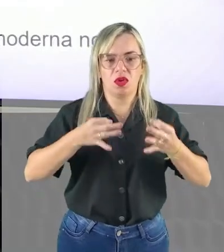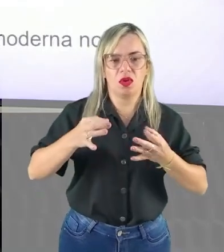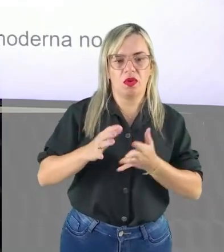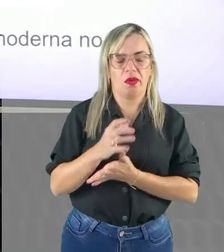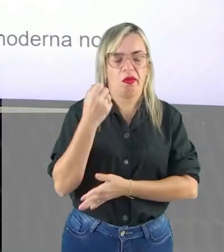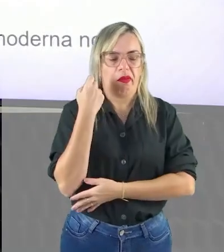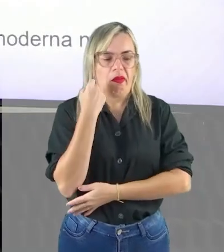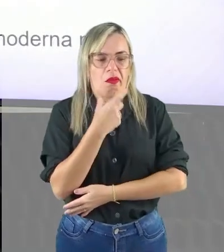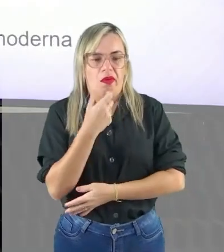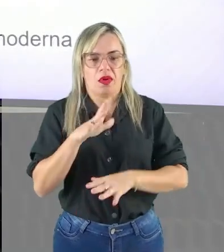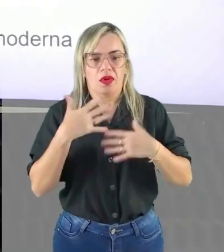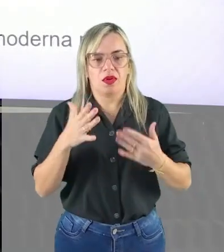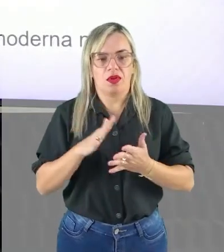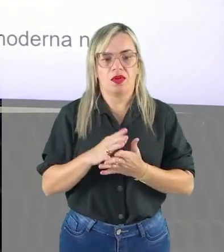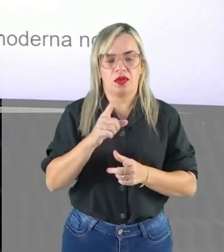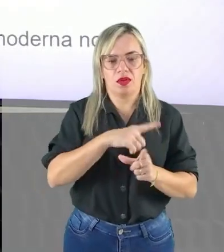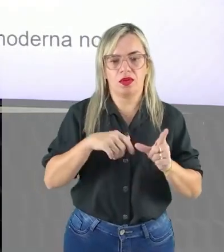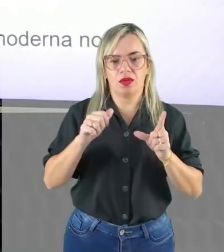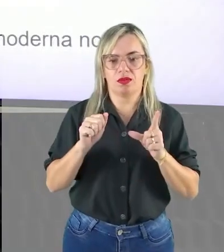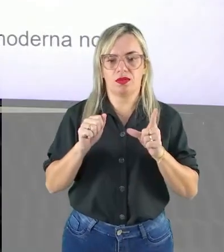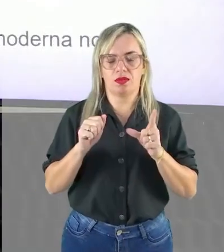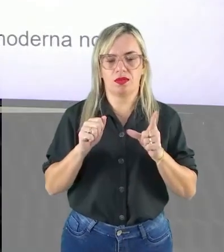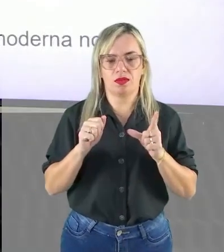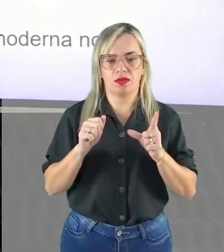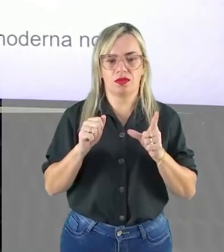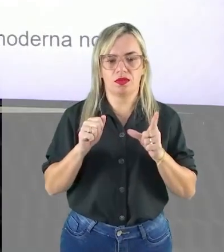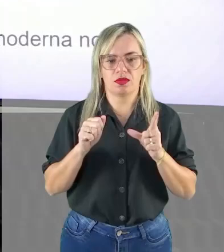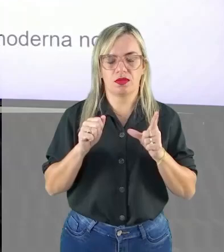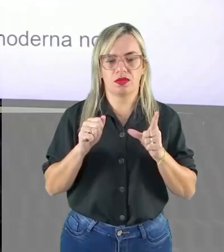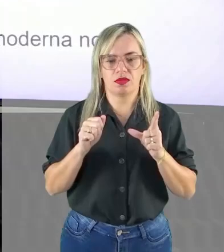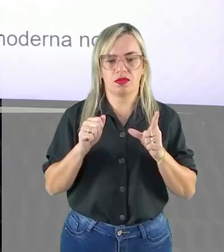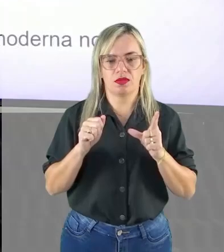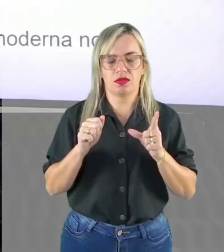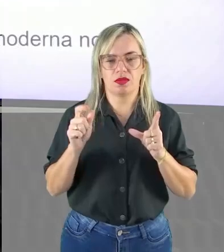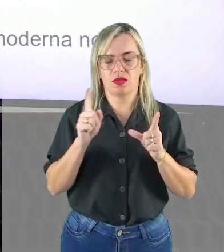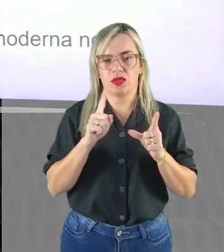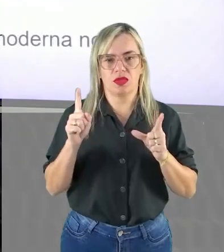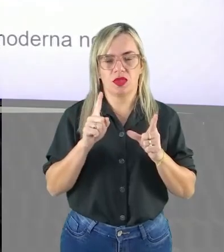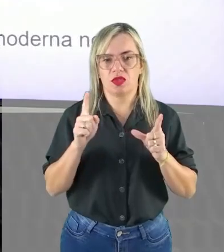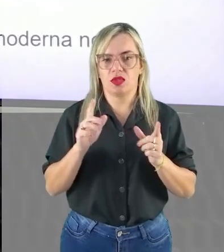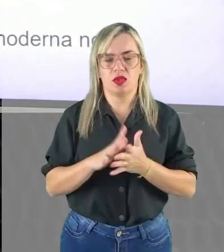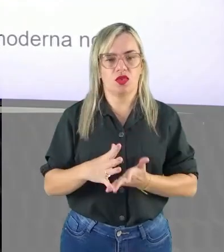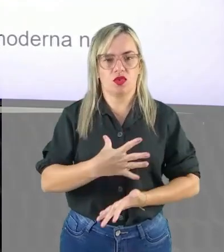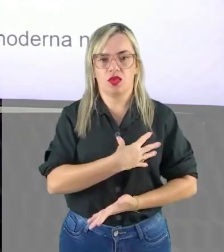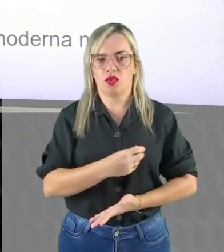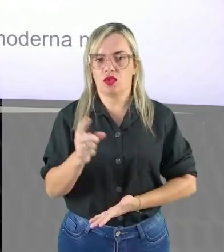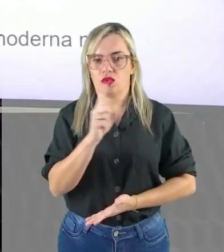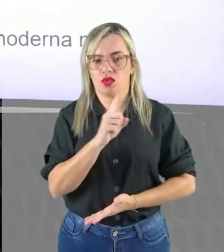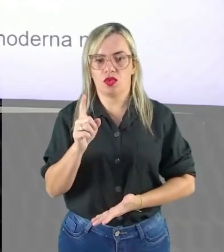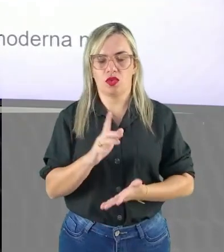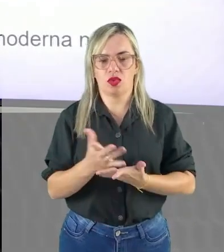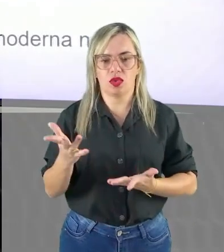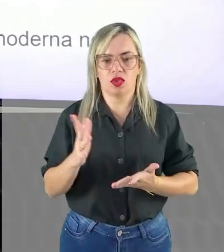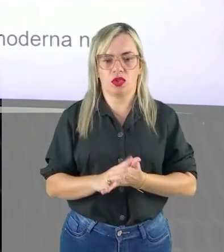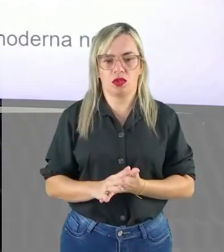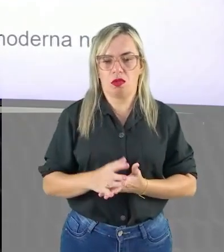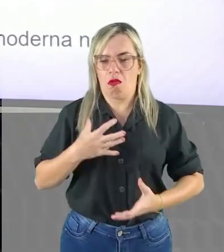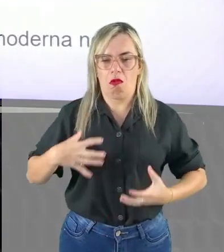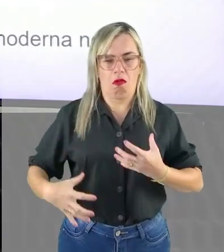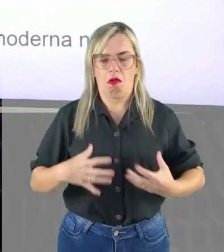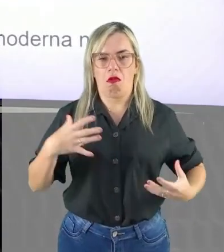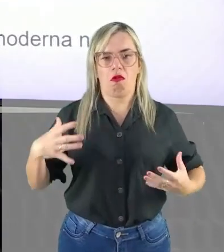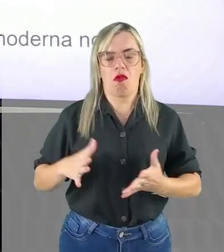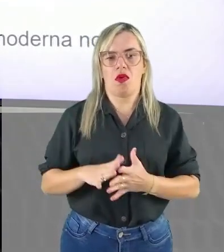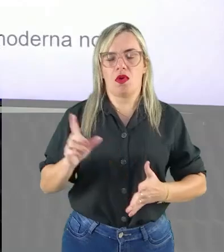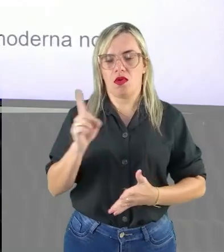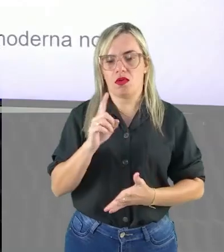denuncia ironicamente a rebeldia dos filhos com relação à alimentação. Os filhos, gente, eles não estão sendo rebeldes ali no que diz respeito à alimentação, né? Eles